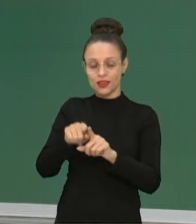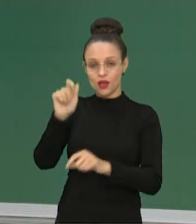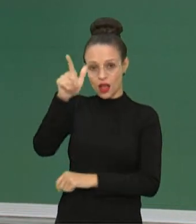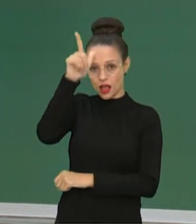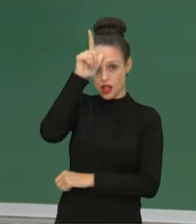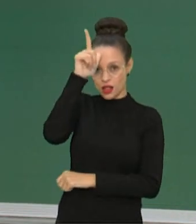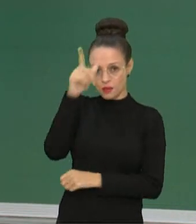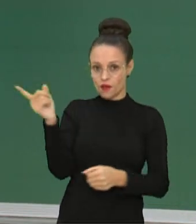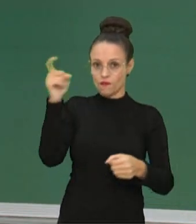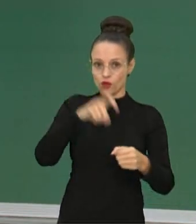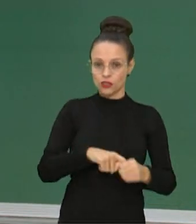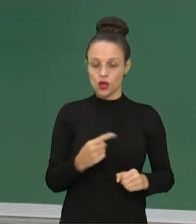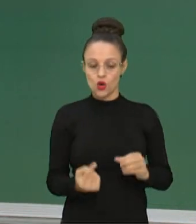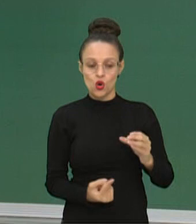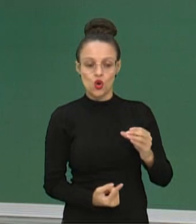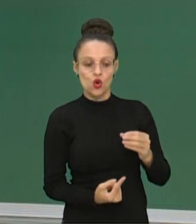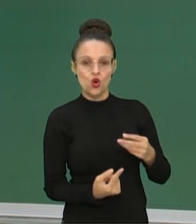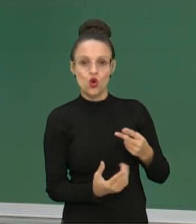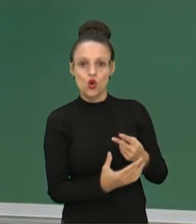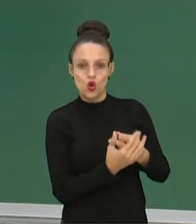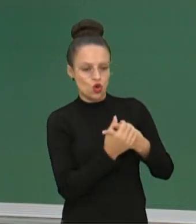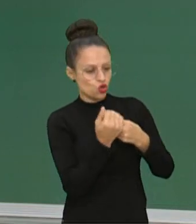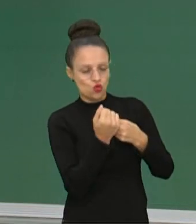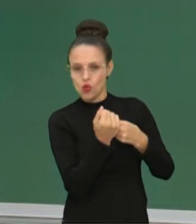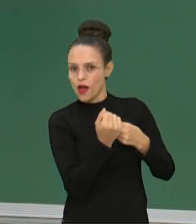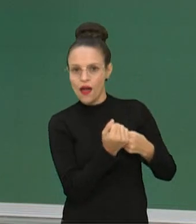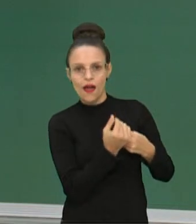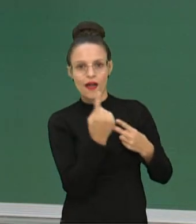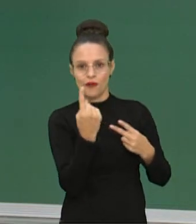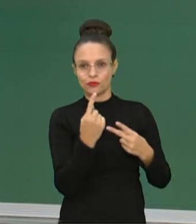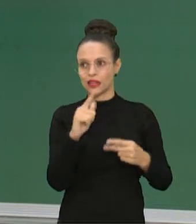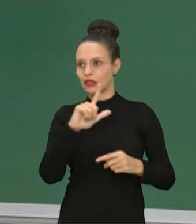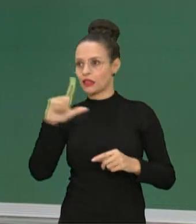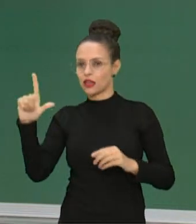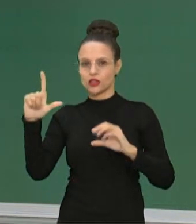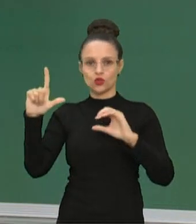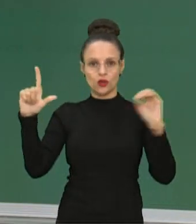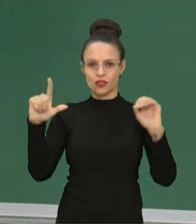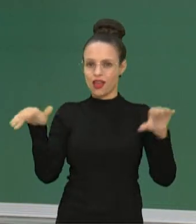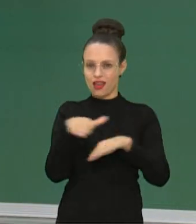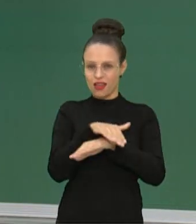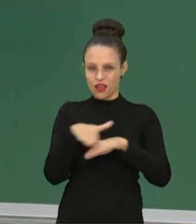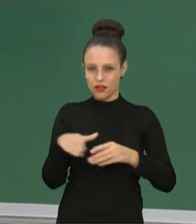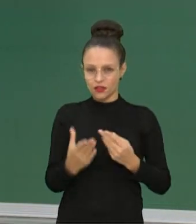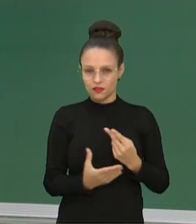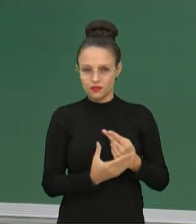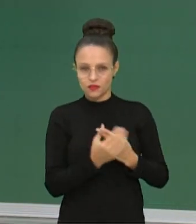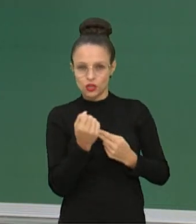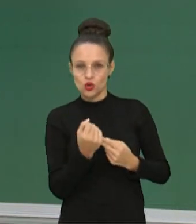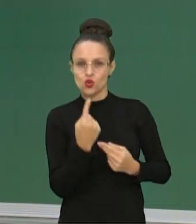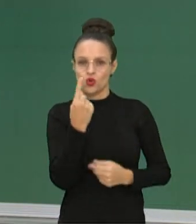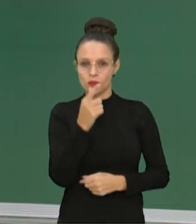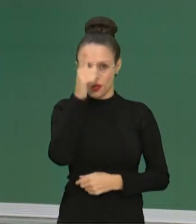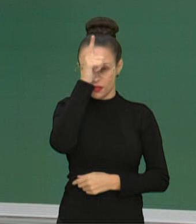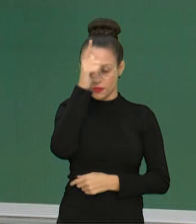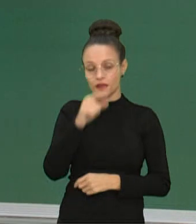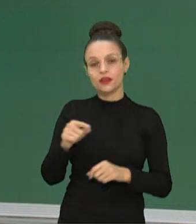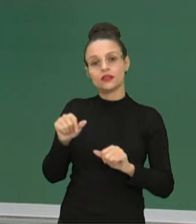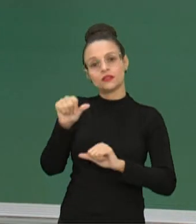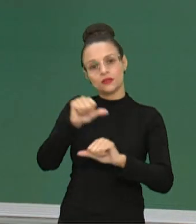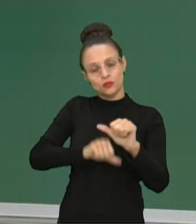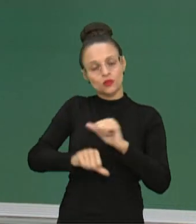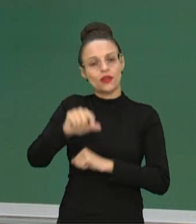volta a ser uma, não tem mais duas Alemanhas, a do leste e a do oeste, já é um sinal de